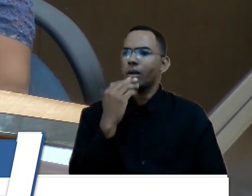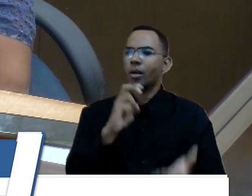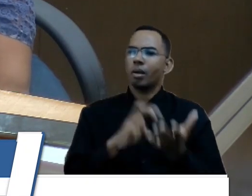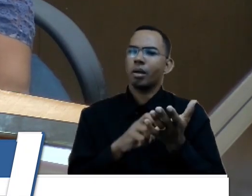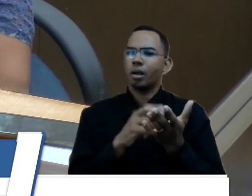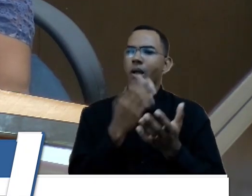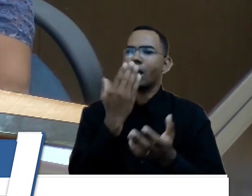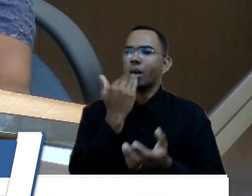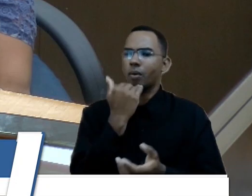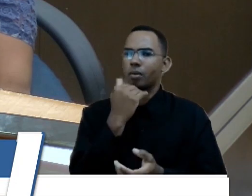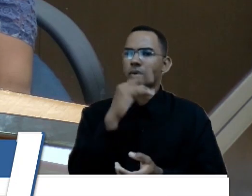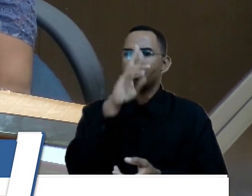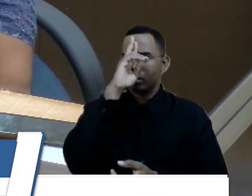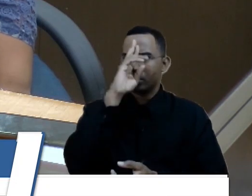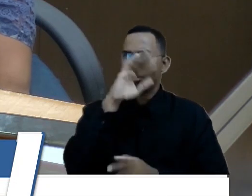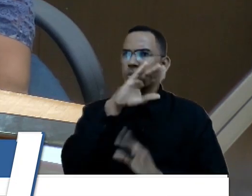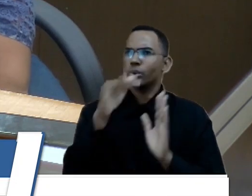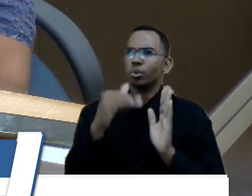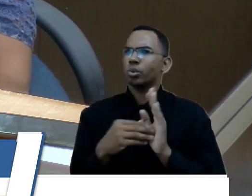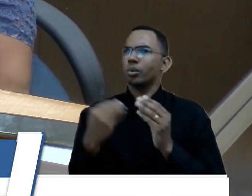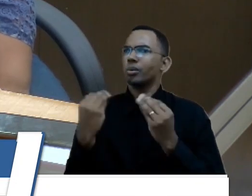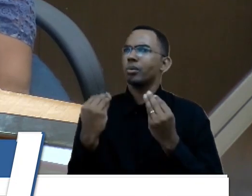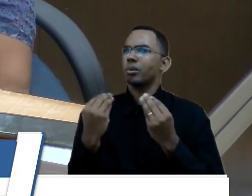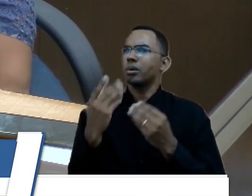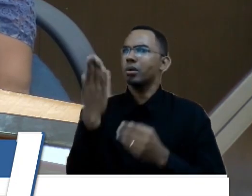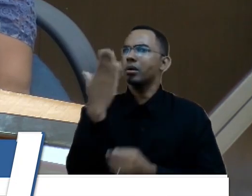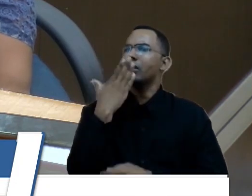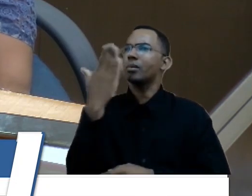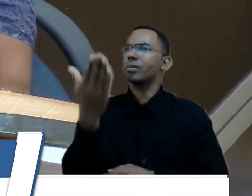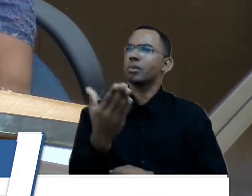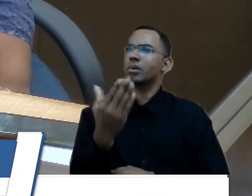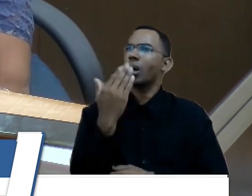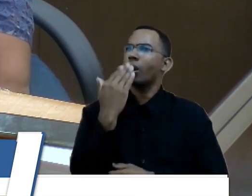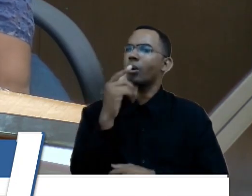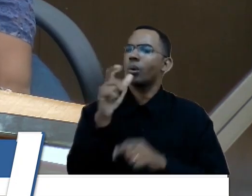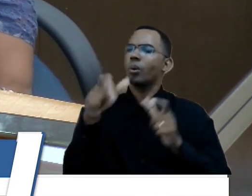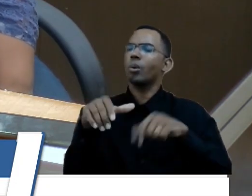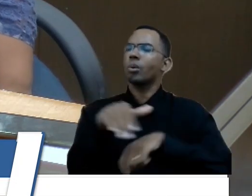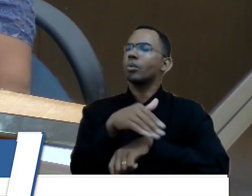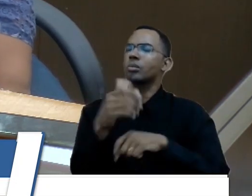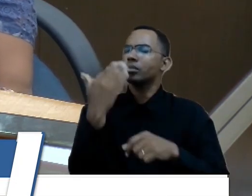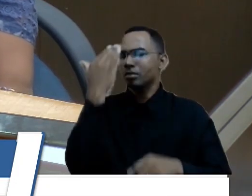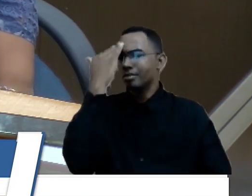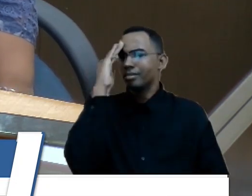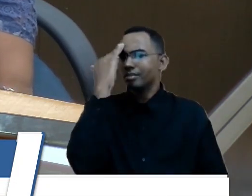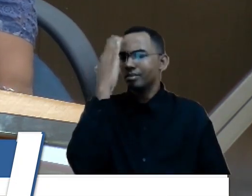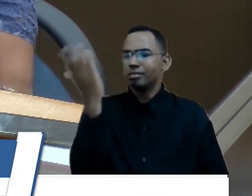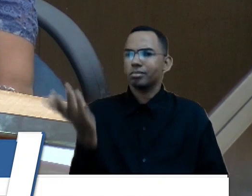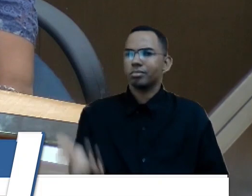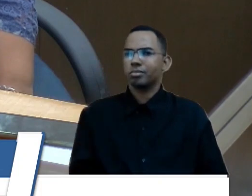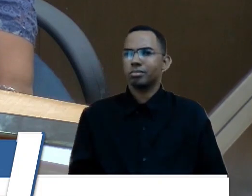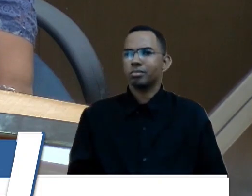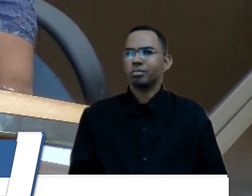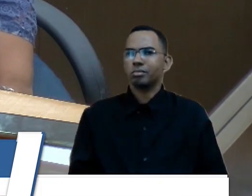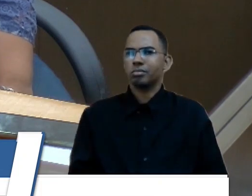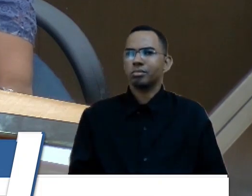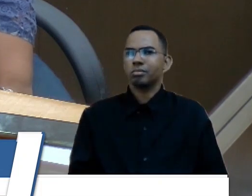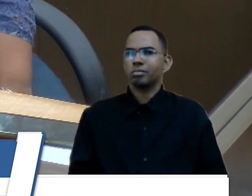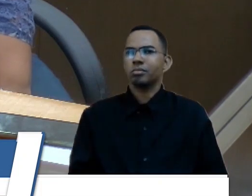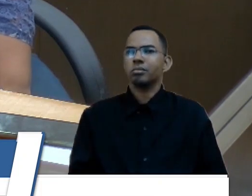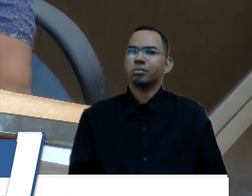lanche, tem tudo, por que eles saem para pedir comida na rua? Eu não entendi. Tem Então, algumas tem discrepâncias. umas coisas aí que não